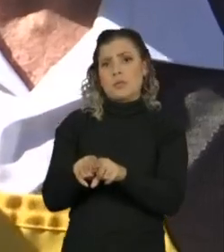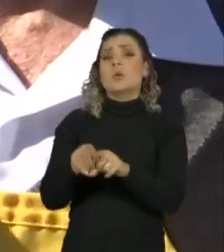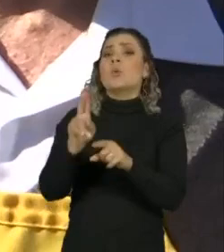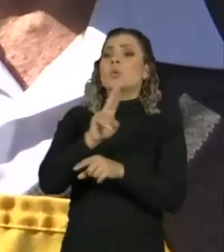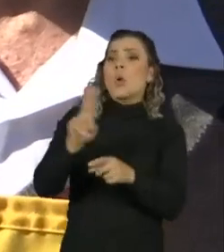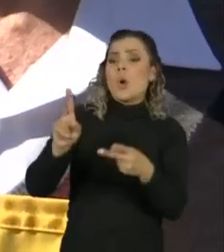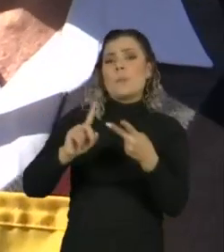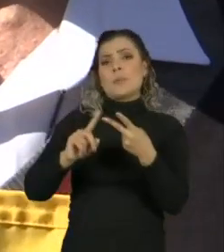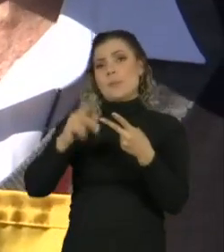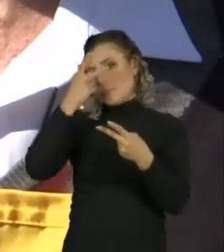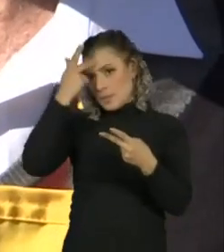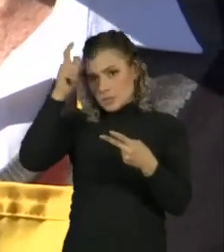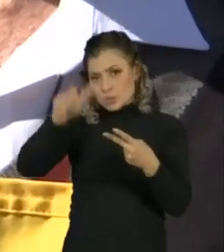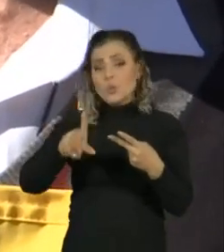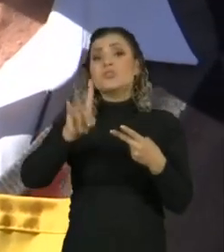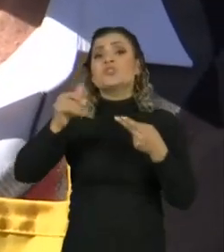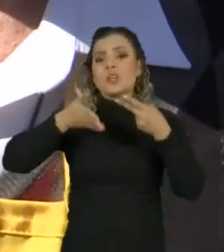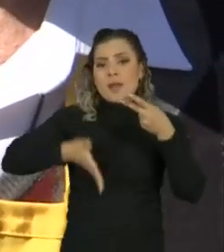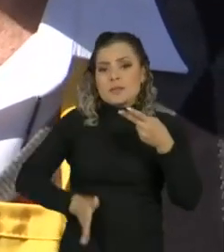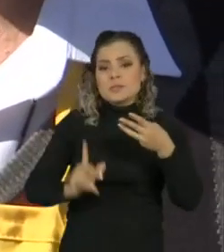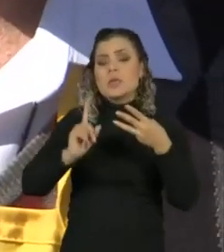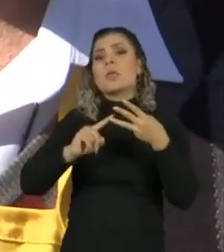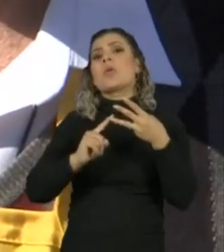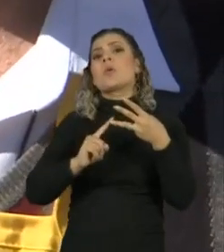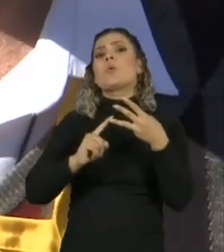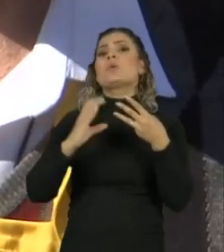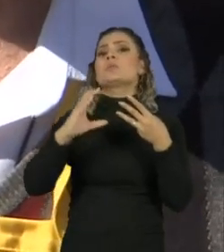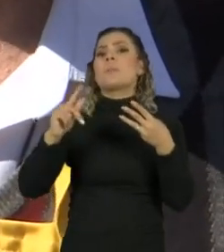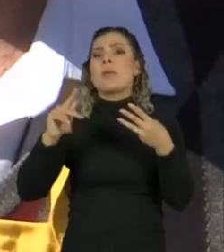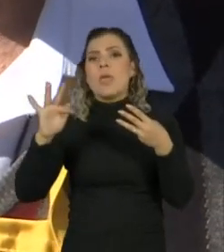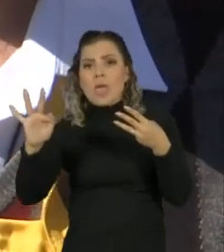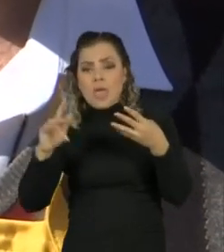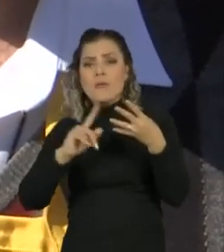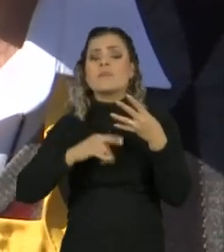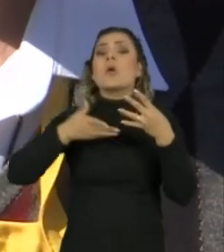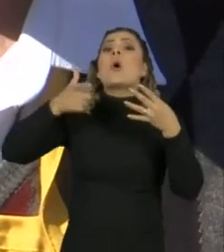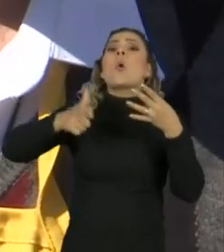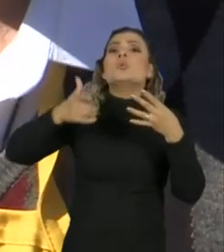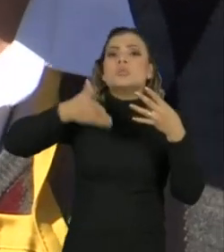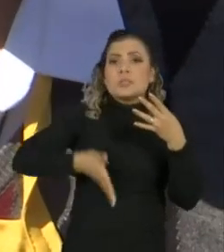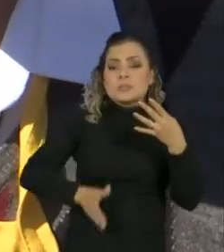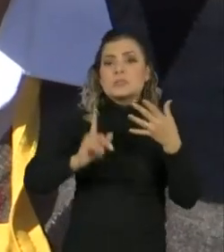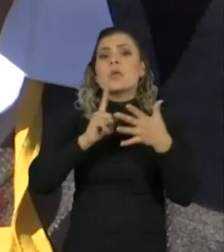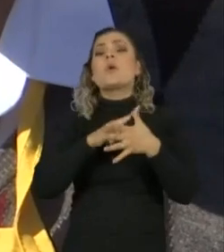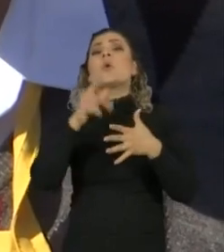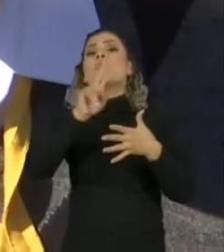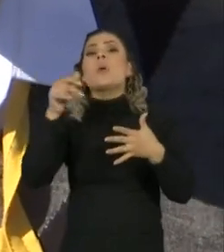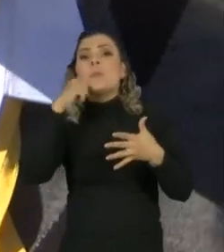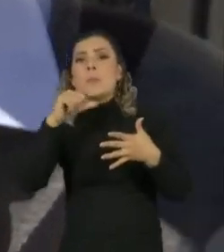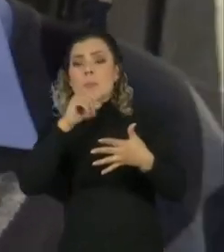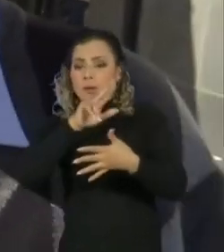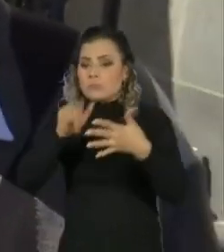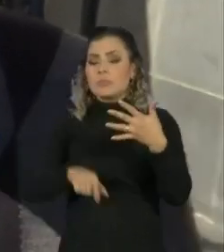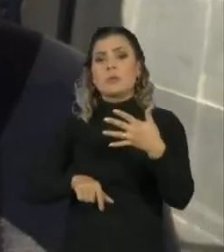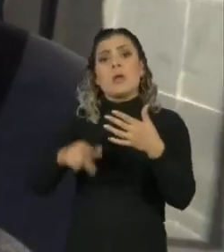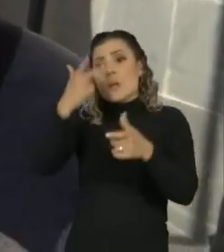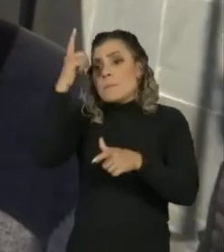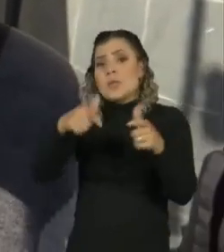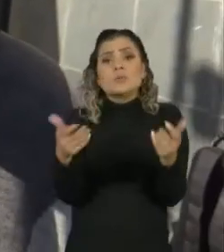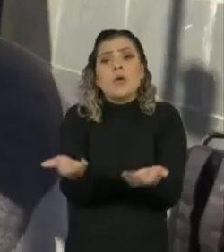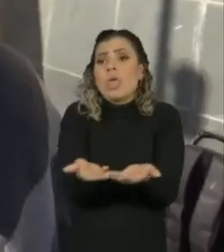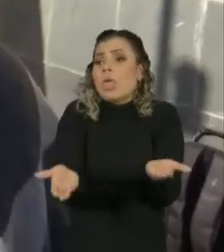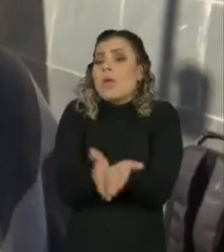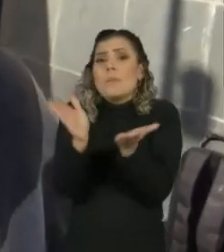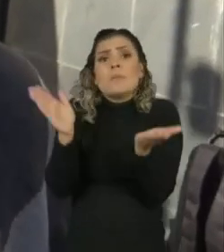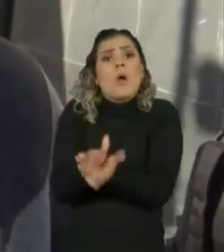nome, da data de nascimento, da naturalidade e o nome da mãe, e que essas pessoas estão em estado de